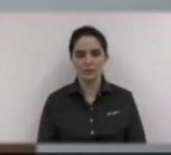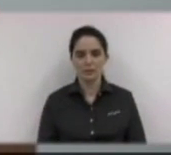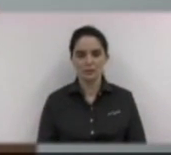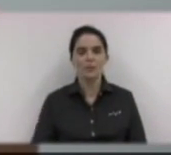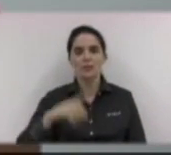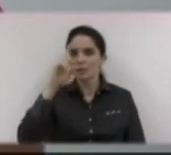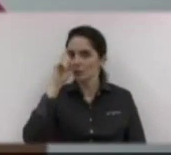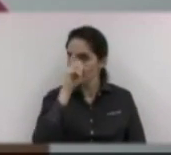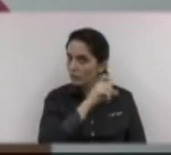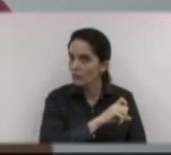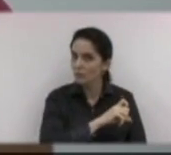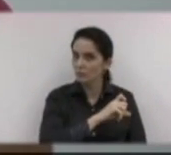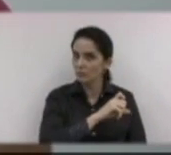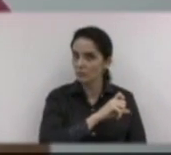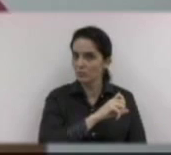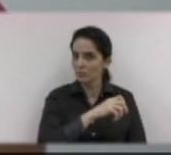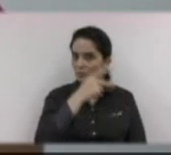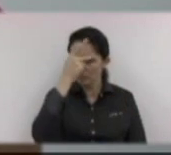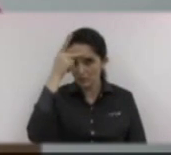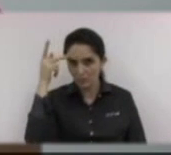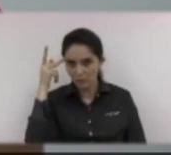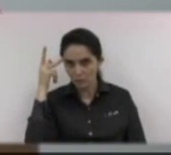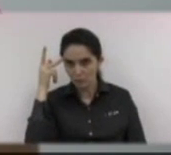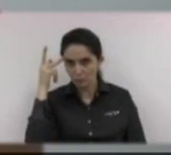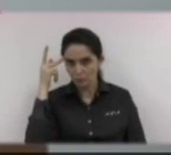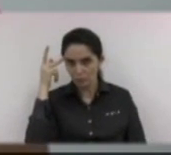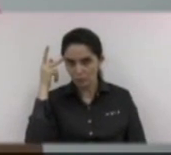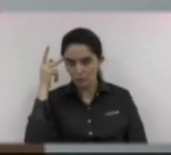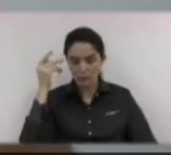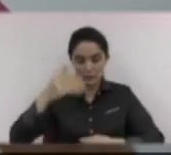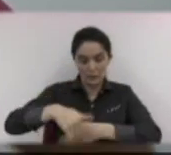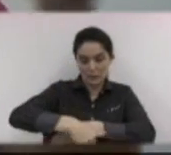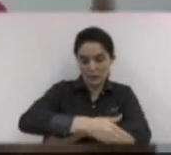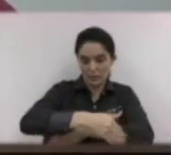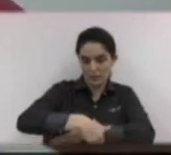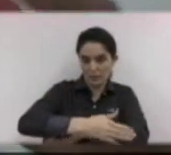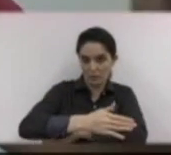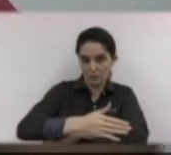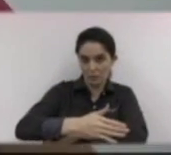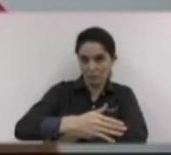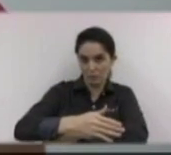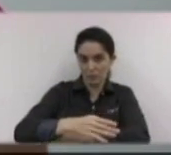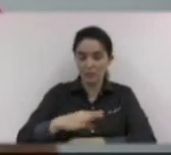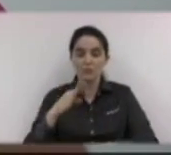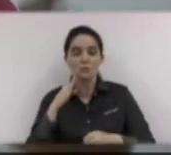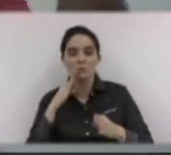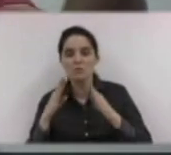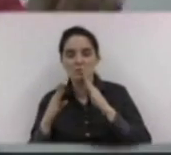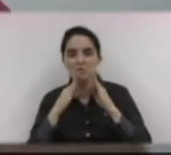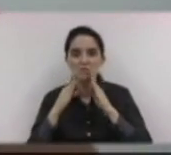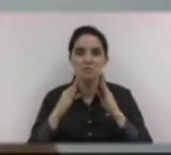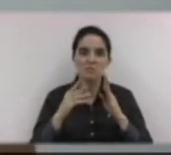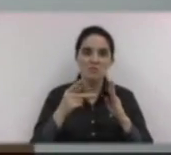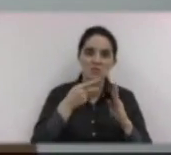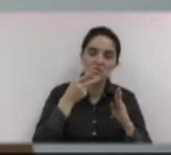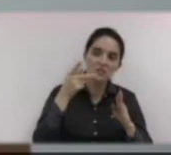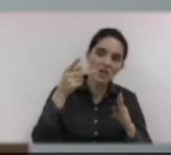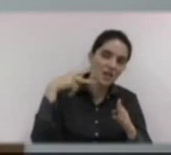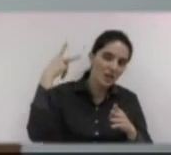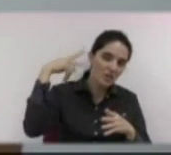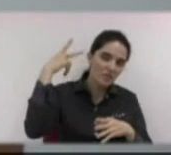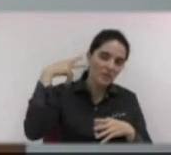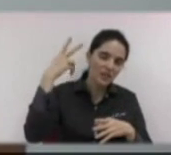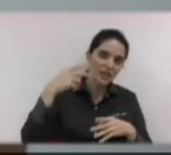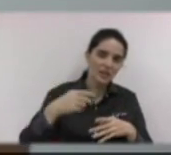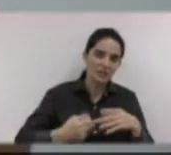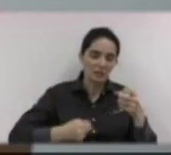as pessoas apontam a gente na rua, no Facebook, nos lugares, dizendo, olha lá o vereador que usa a